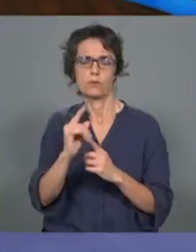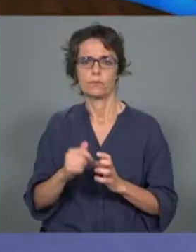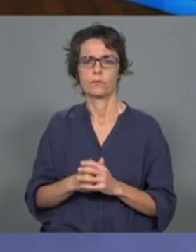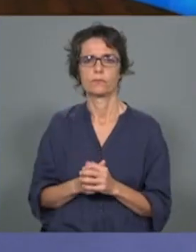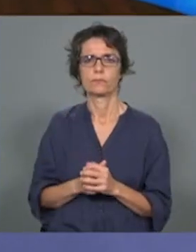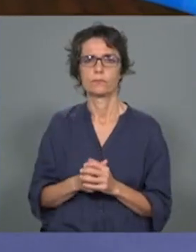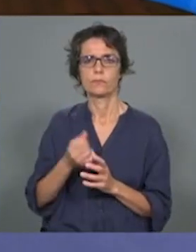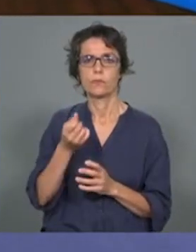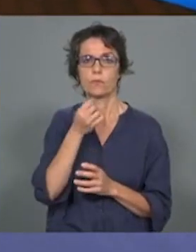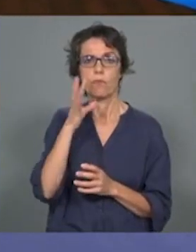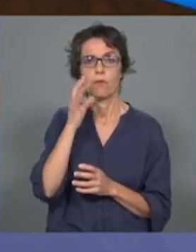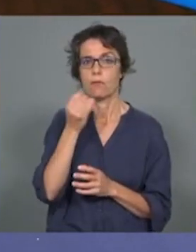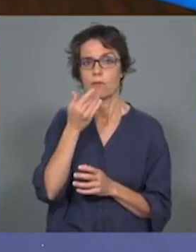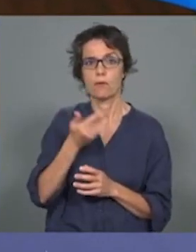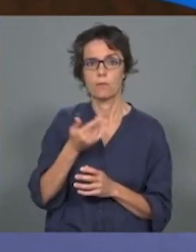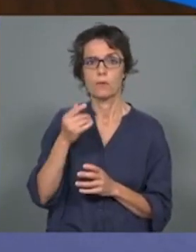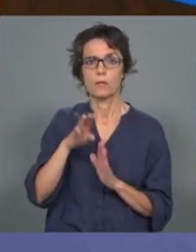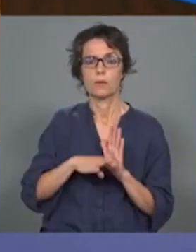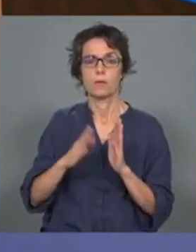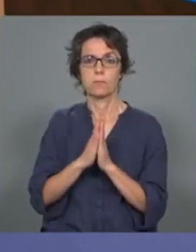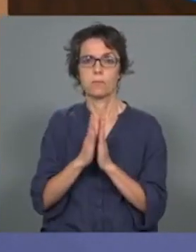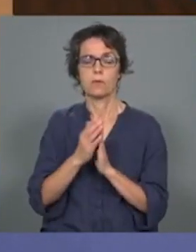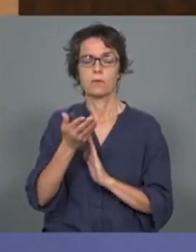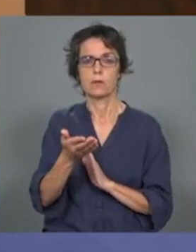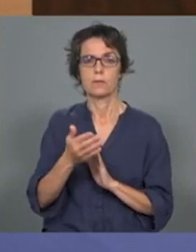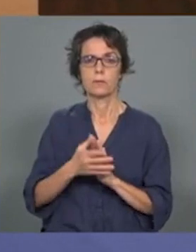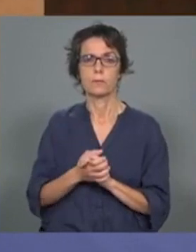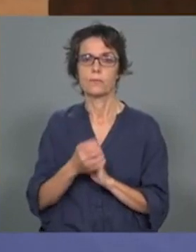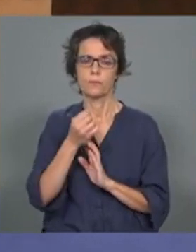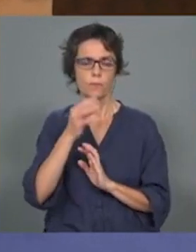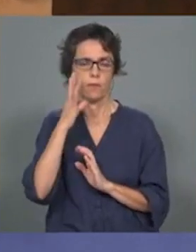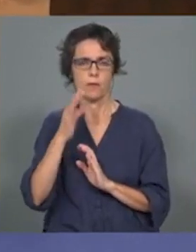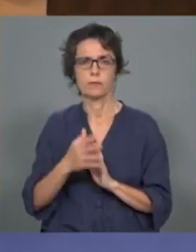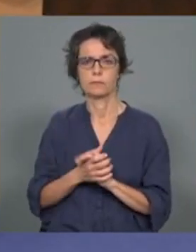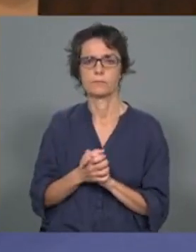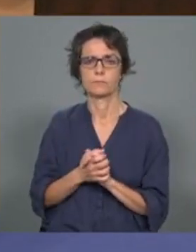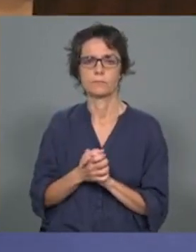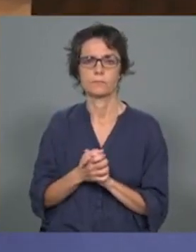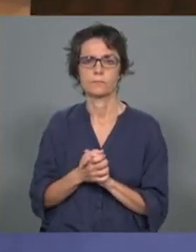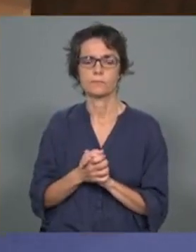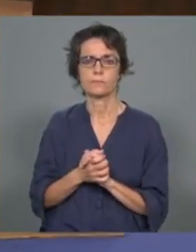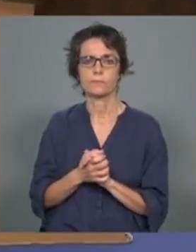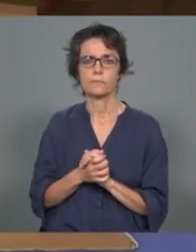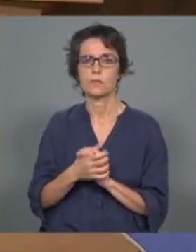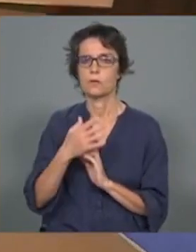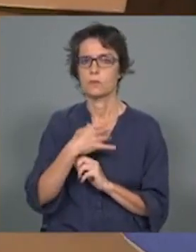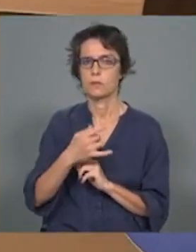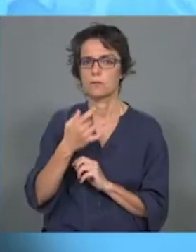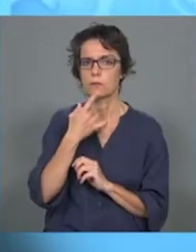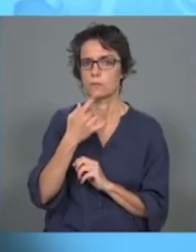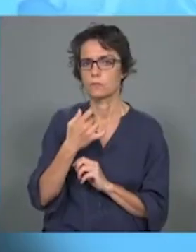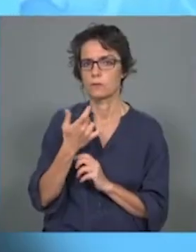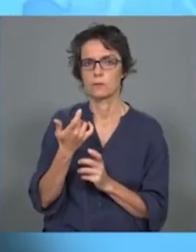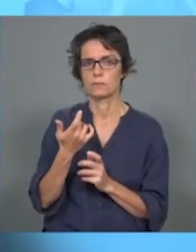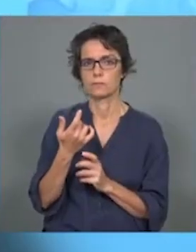tarde. Obrigado por estar connosco, por estar neste programa. E começava por lhe pedir a